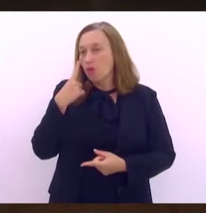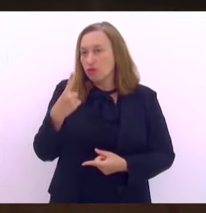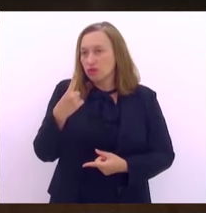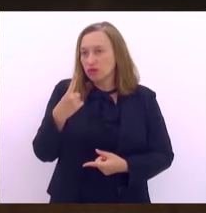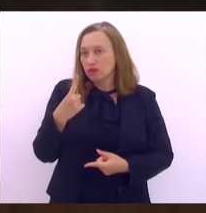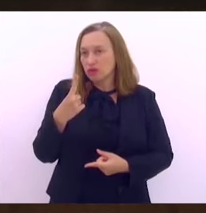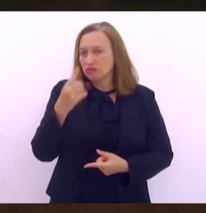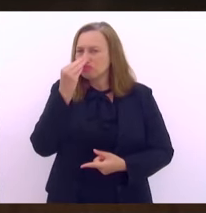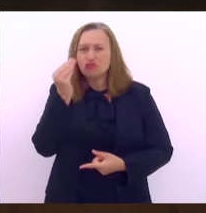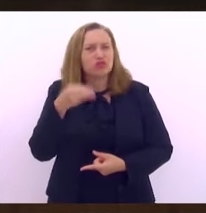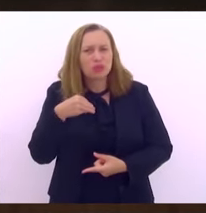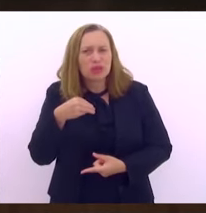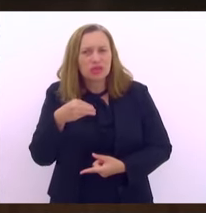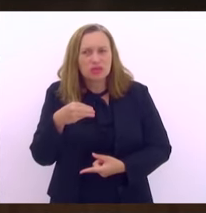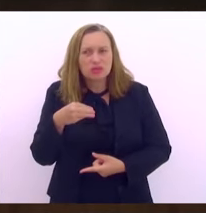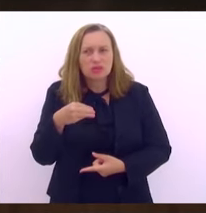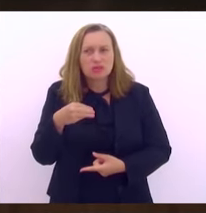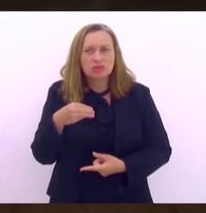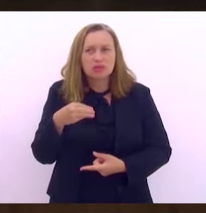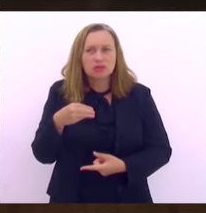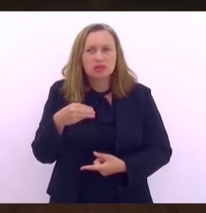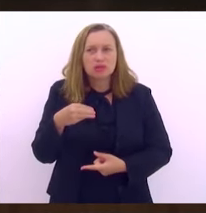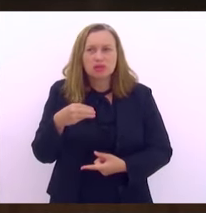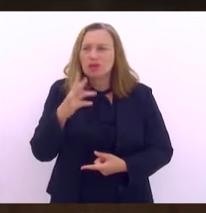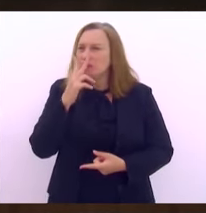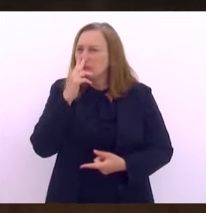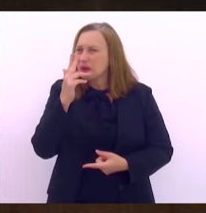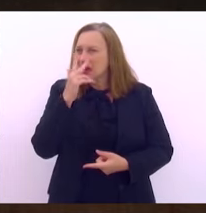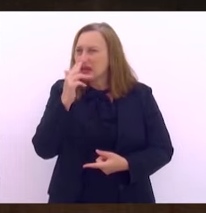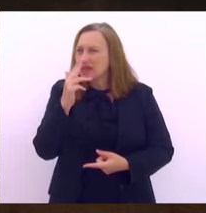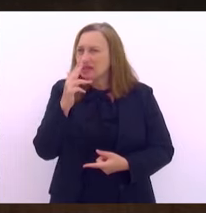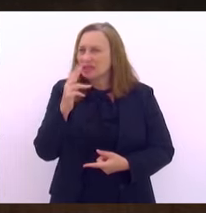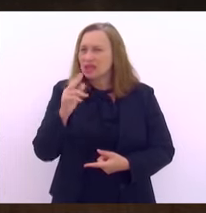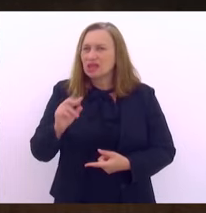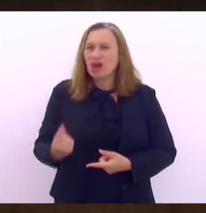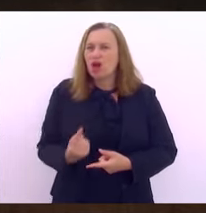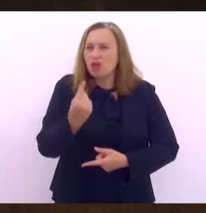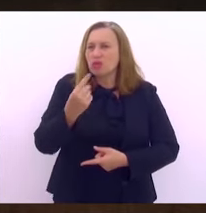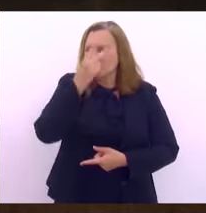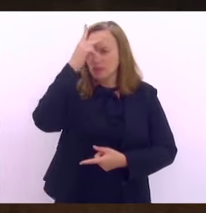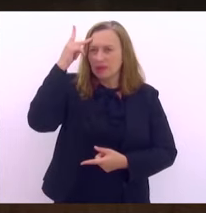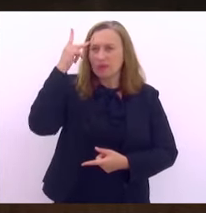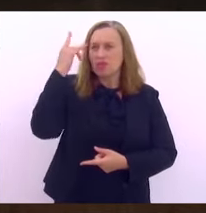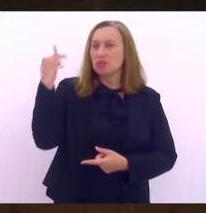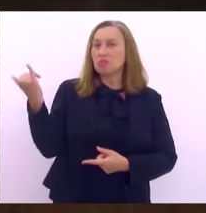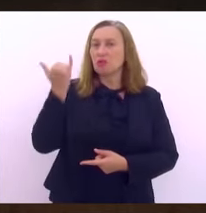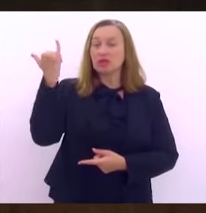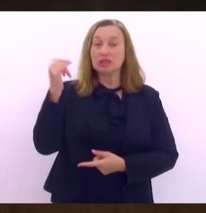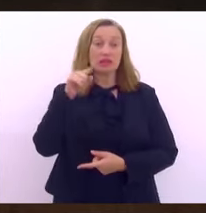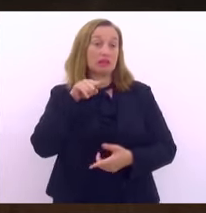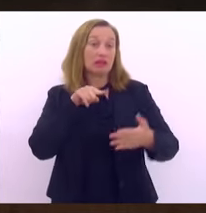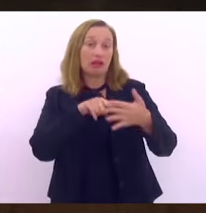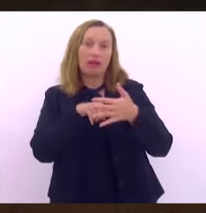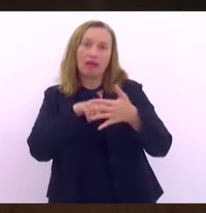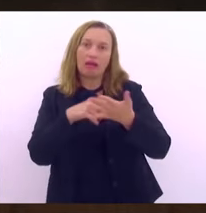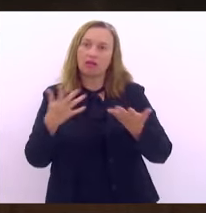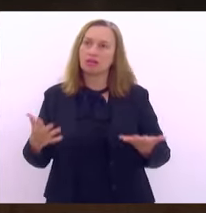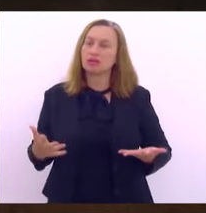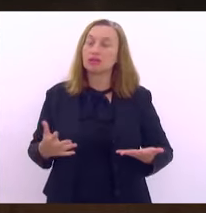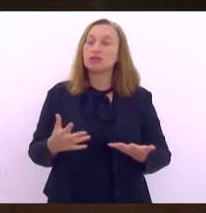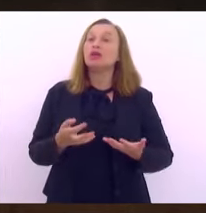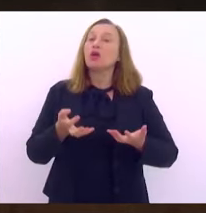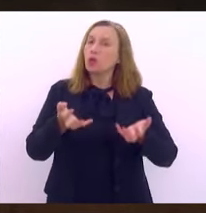um descaso, como se a autoridade lá só fosse ela. Nós não estivéssemos lá. E eu